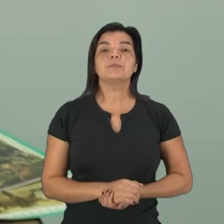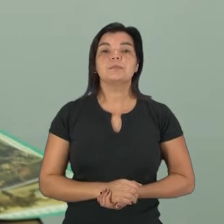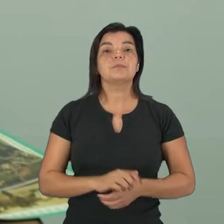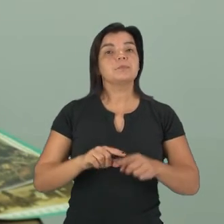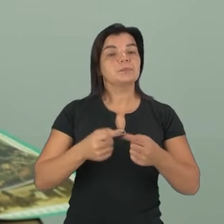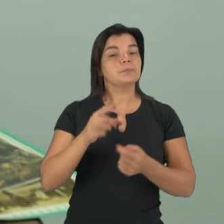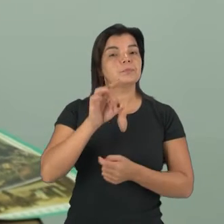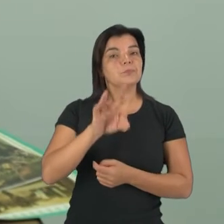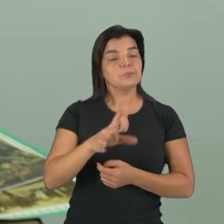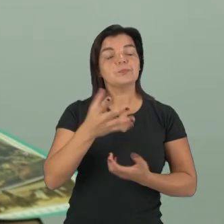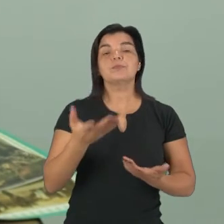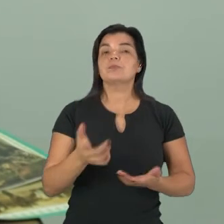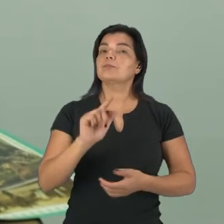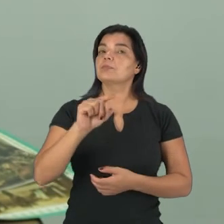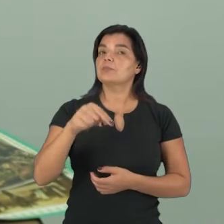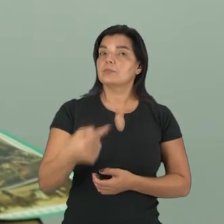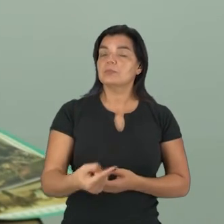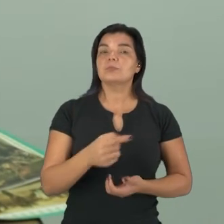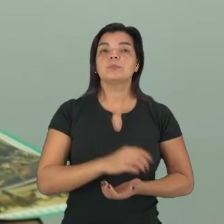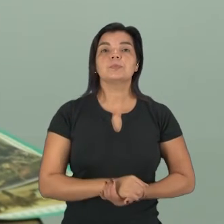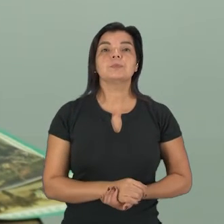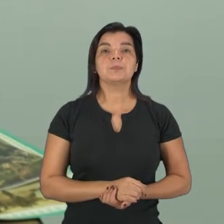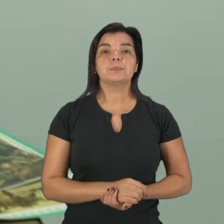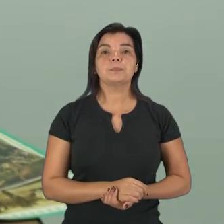Mas isso só veio depois.